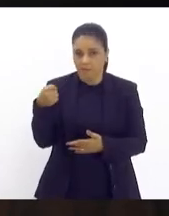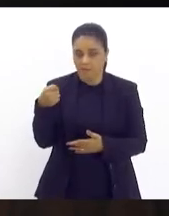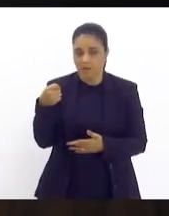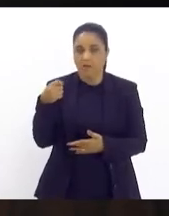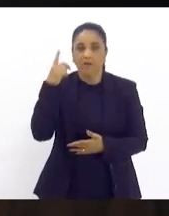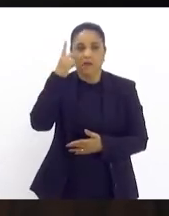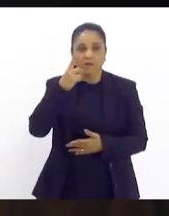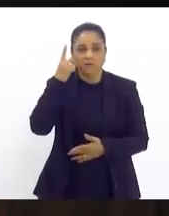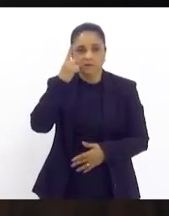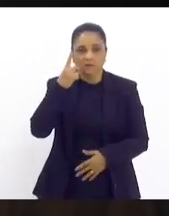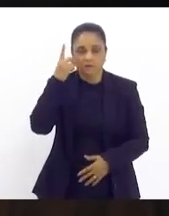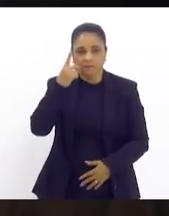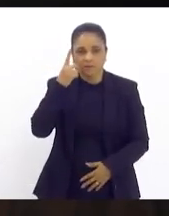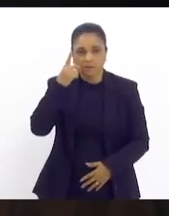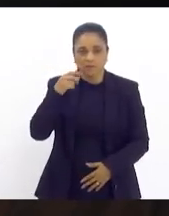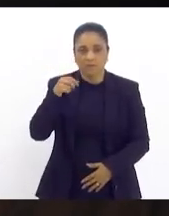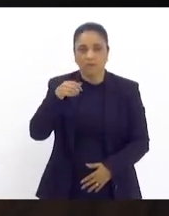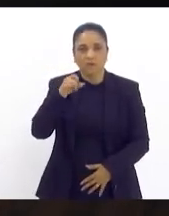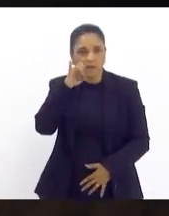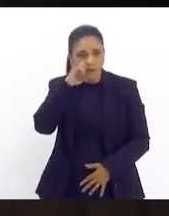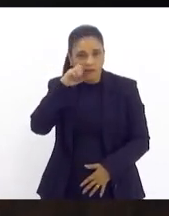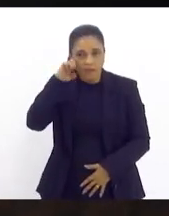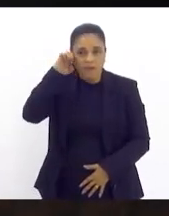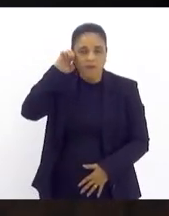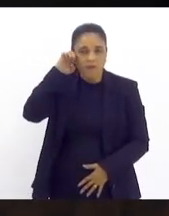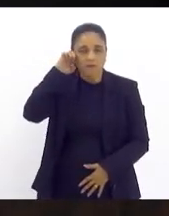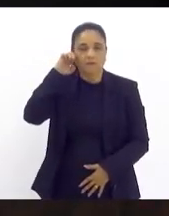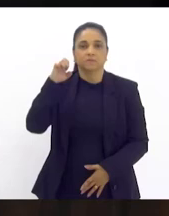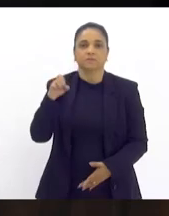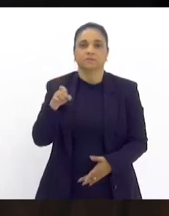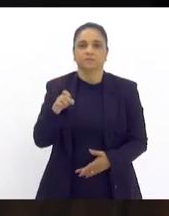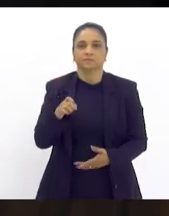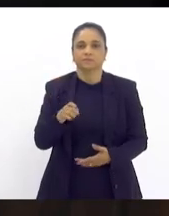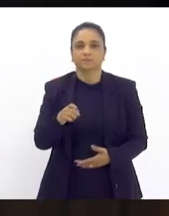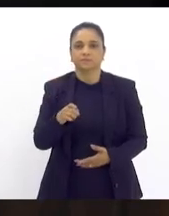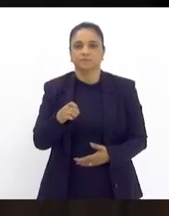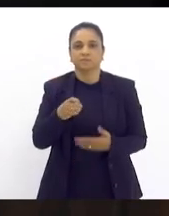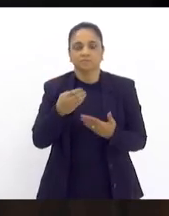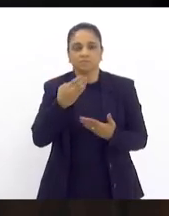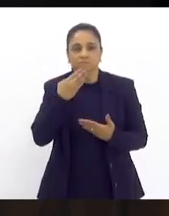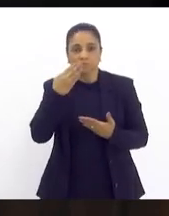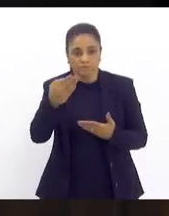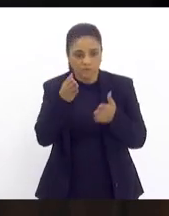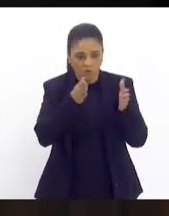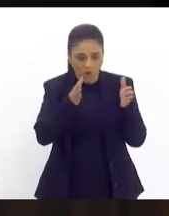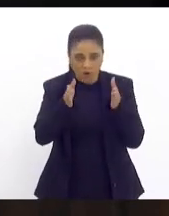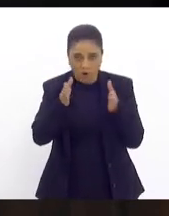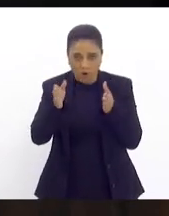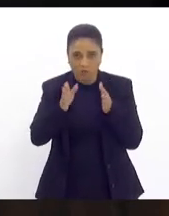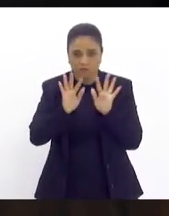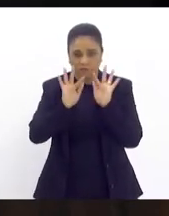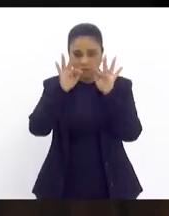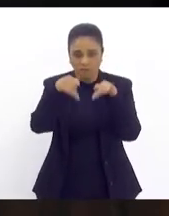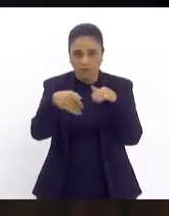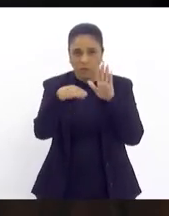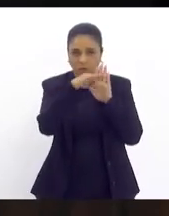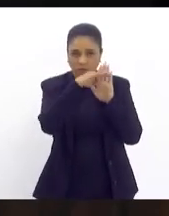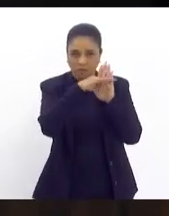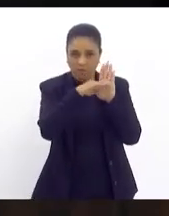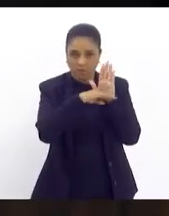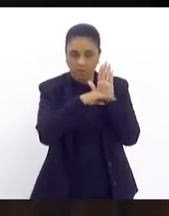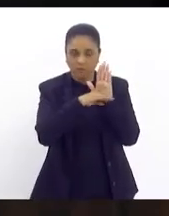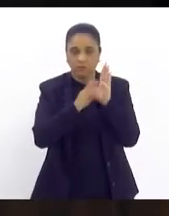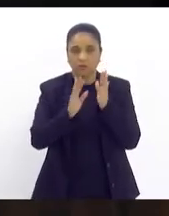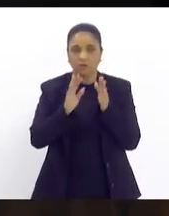para deputada Érica takimoto que conseguiria pela ordem ao final da pauta chegamos ao último